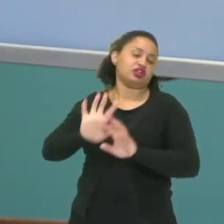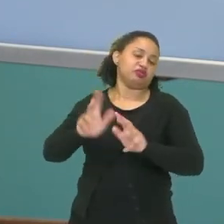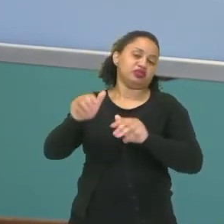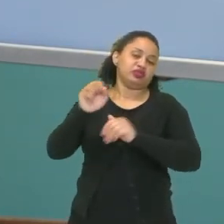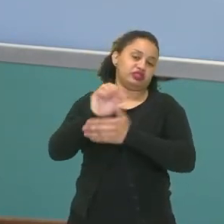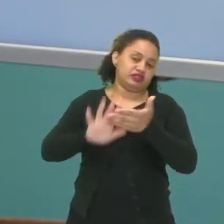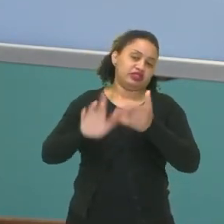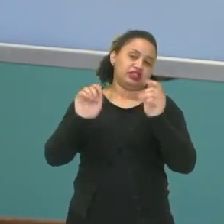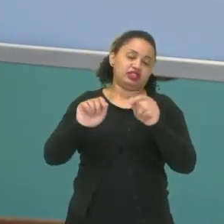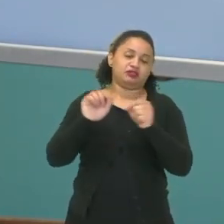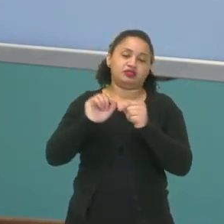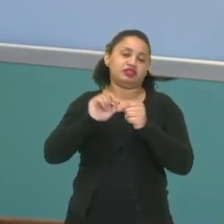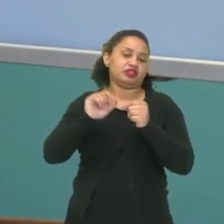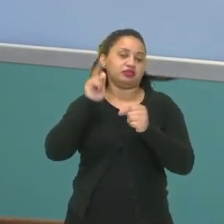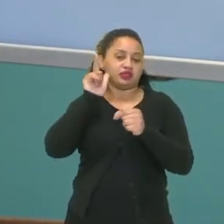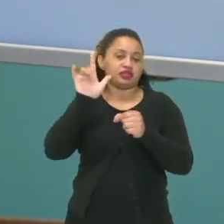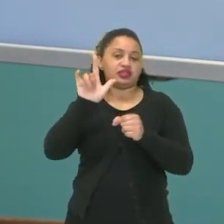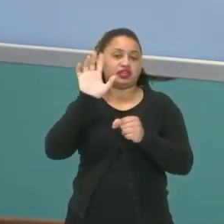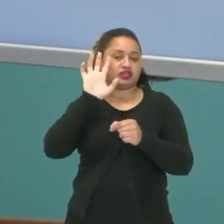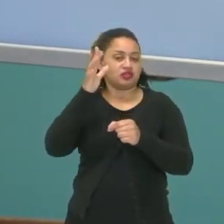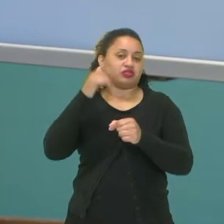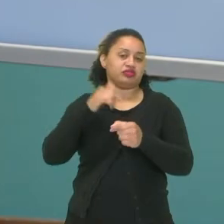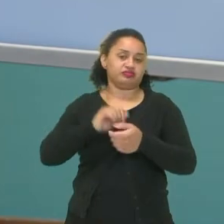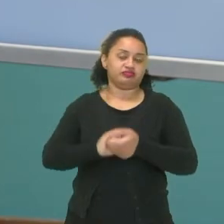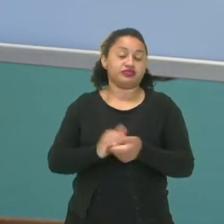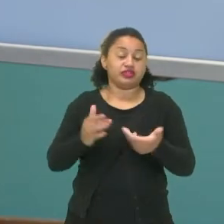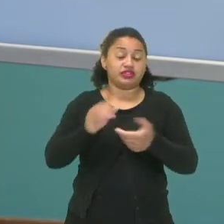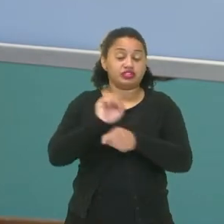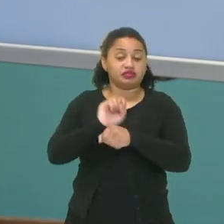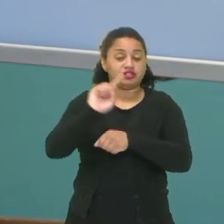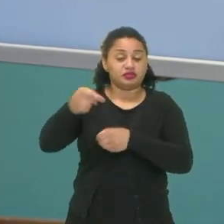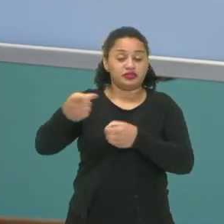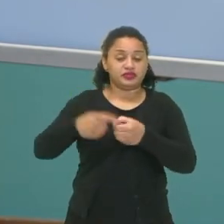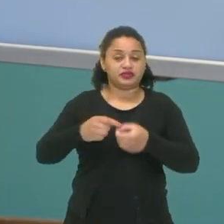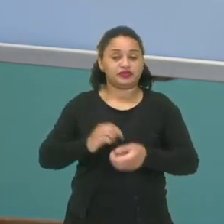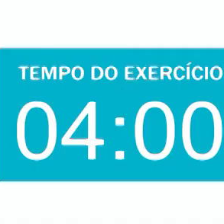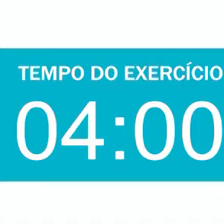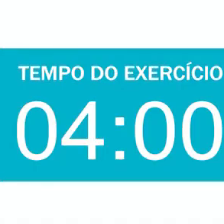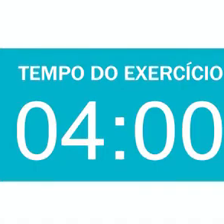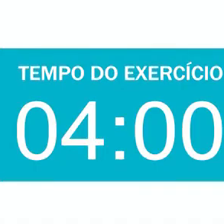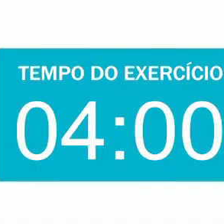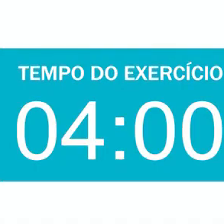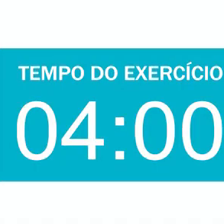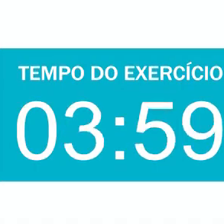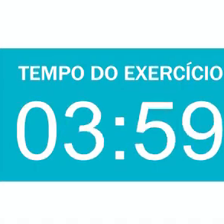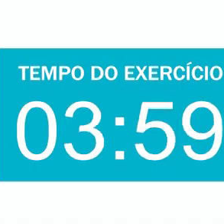para a gente poder resolver qualquer problema desse tipo. Um instantinho a gente já volta.